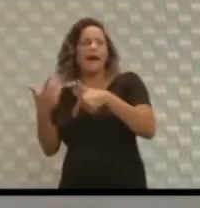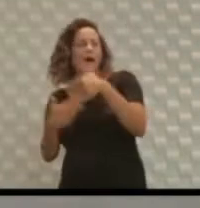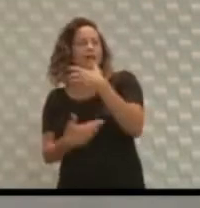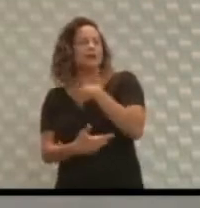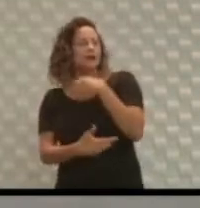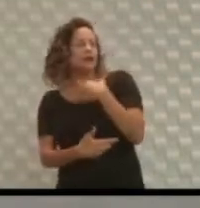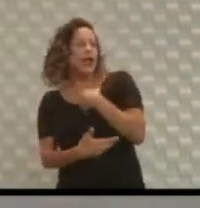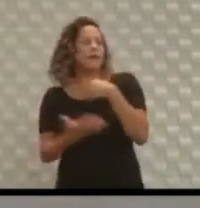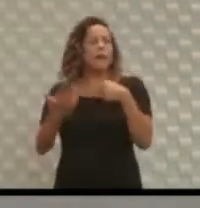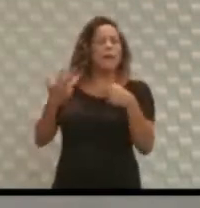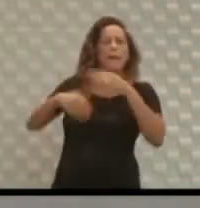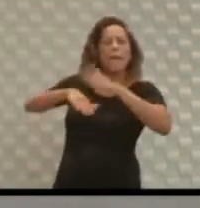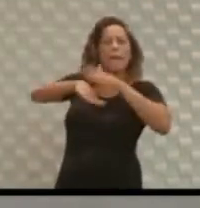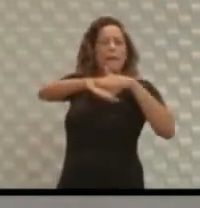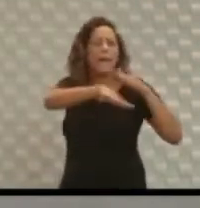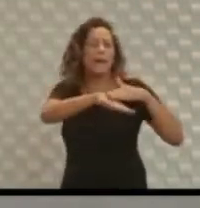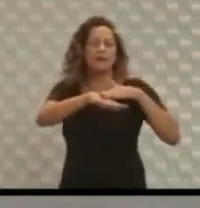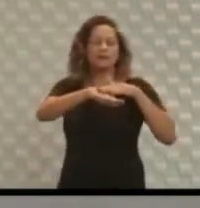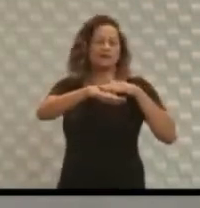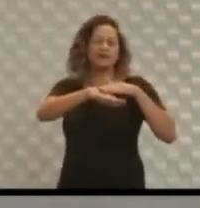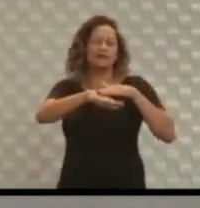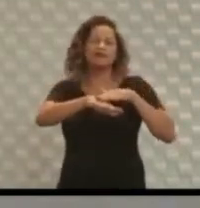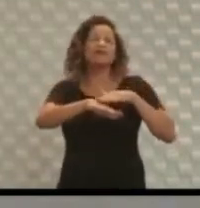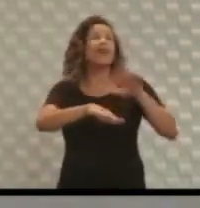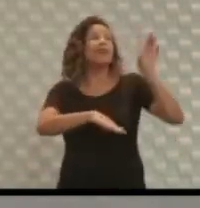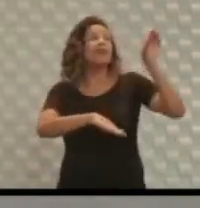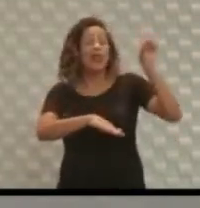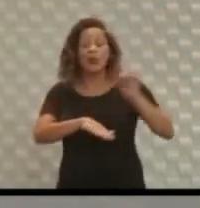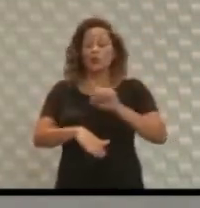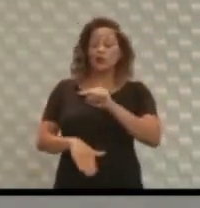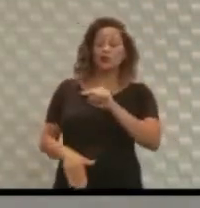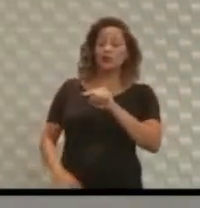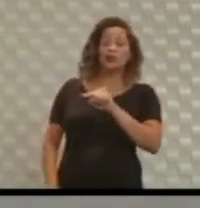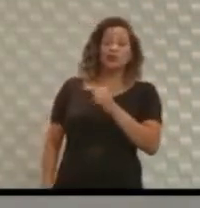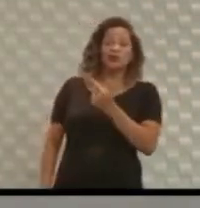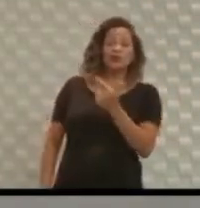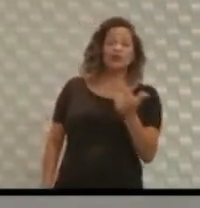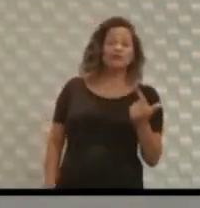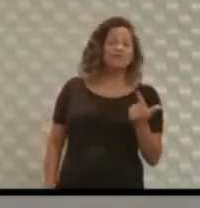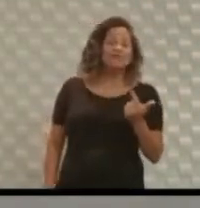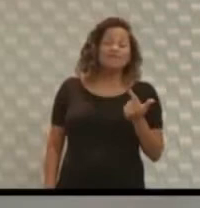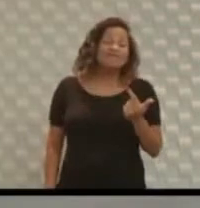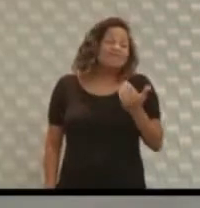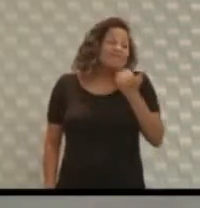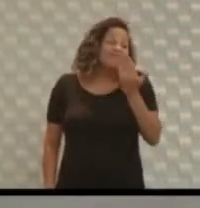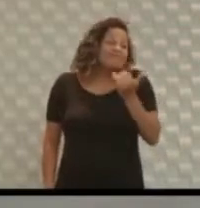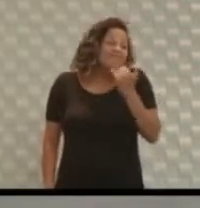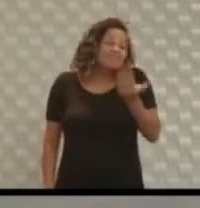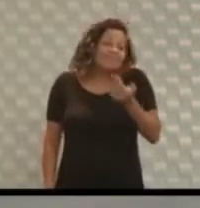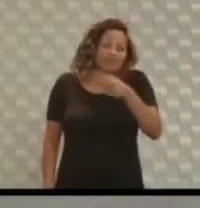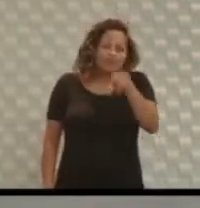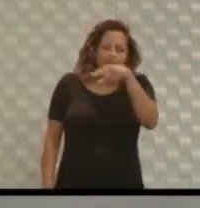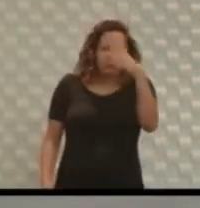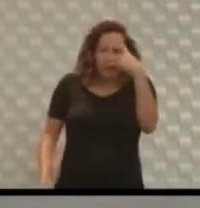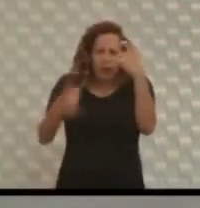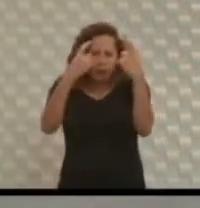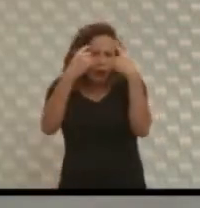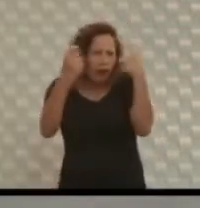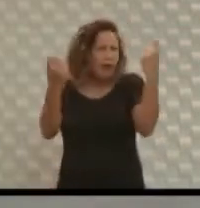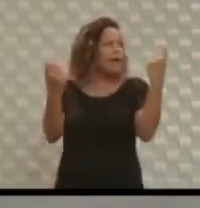se Deus não estiver presente, você pode ser muito sábio, você pode pegar